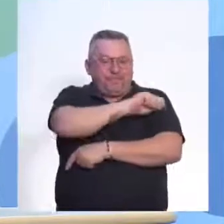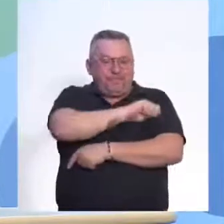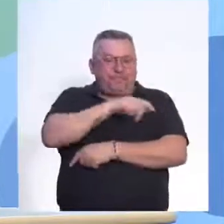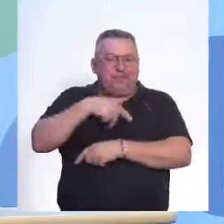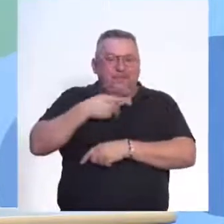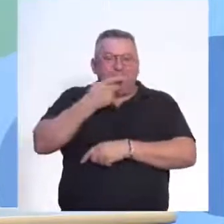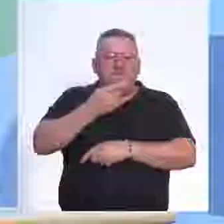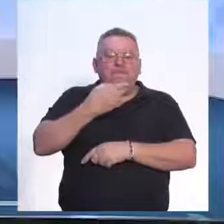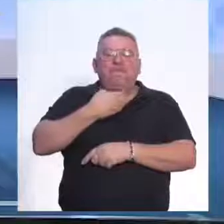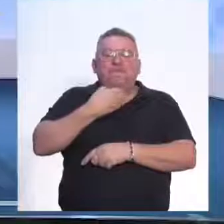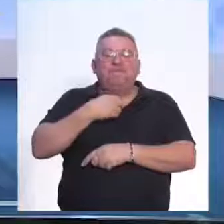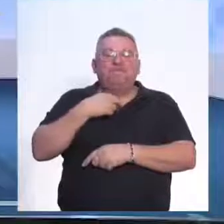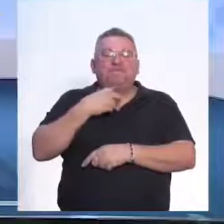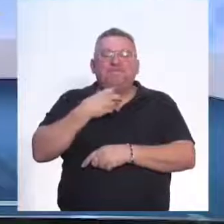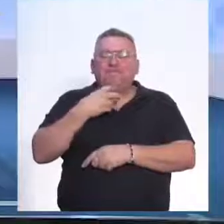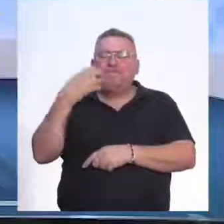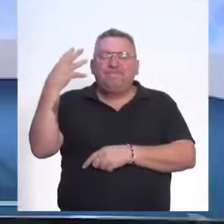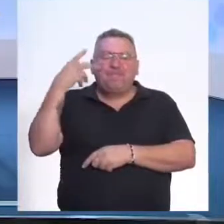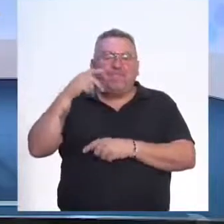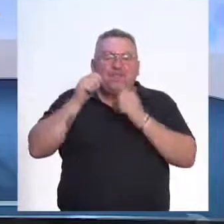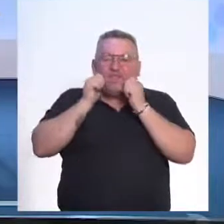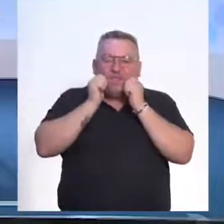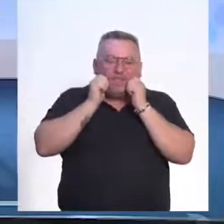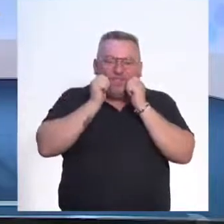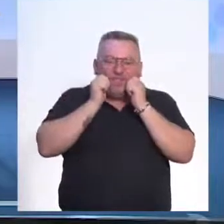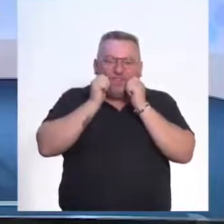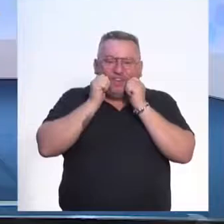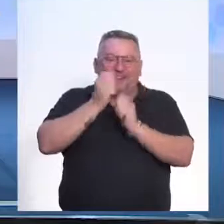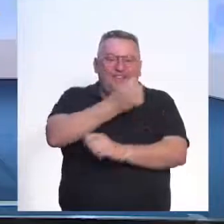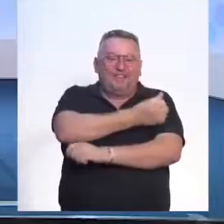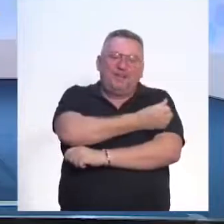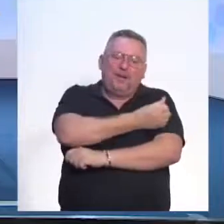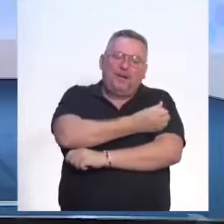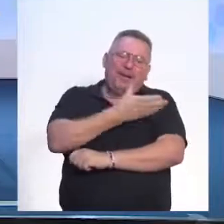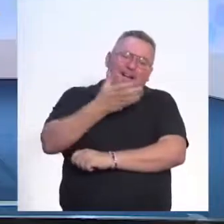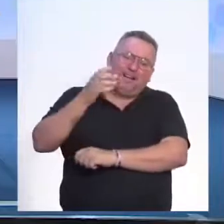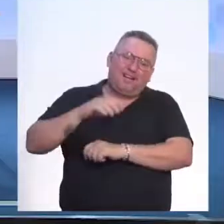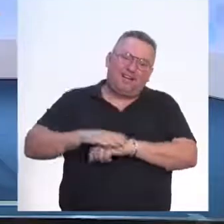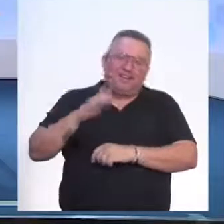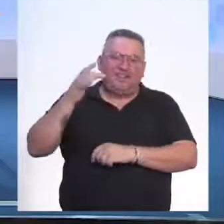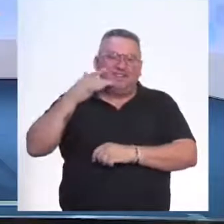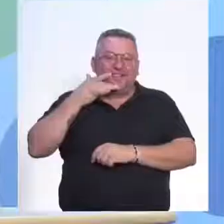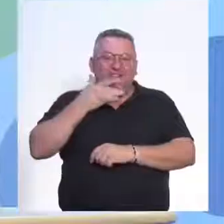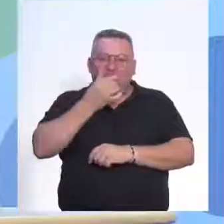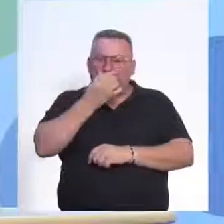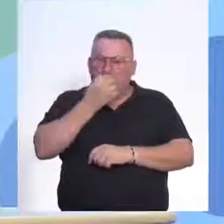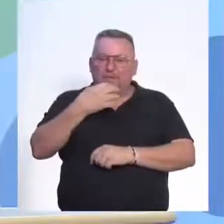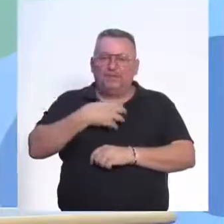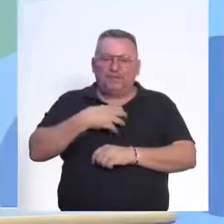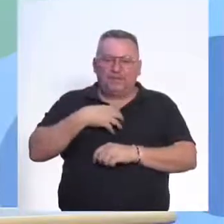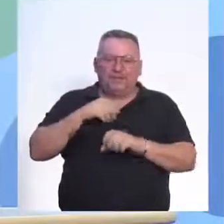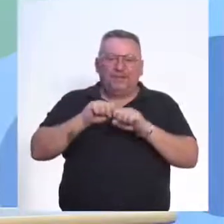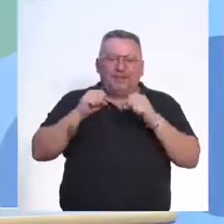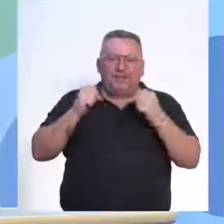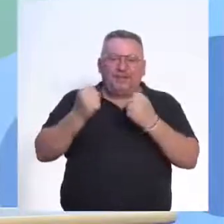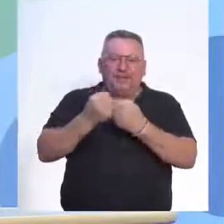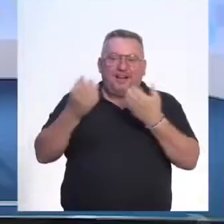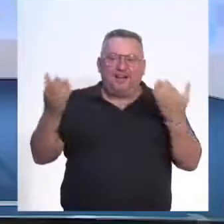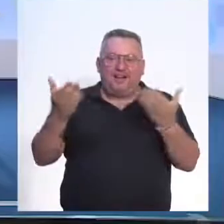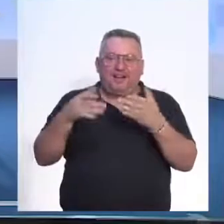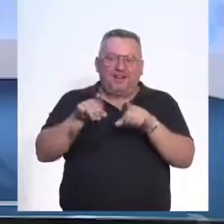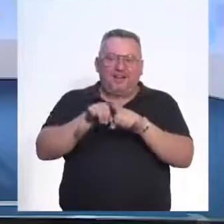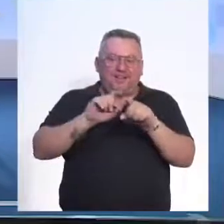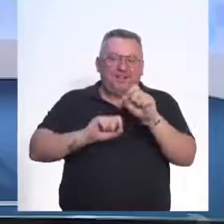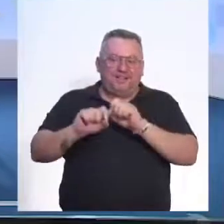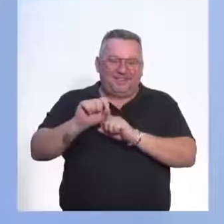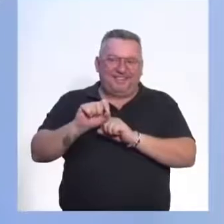gente, vozinha, né? Que bacana, né? Perguntando, tirando dúvidas. Ainda mais sexto ano. Nossa, ai, que delícia. Me senti num seminário agora com os alunos. Ai, né? Que eu bacana. também.